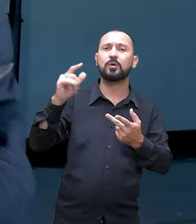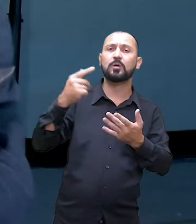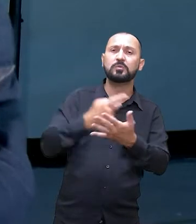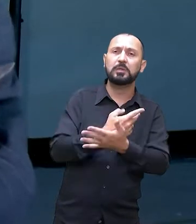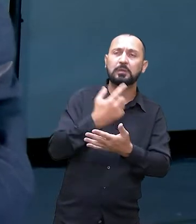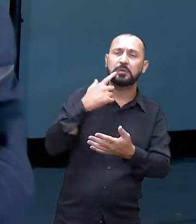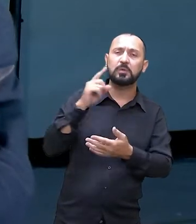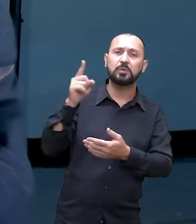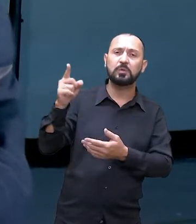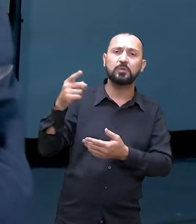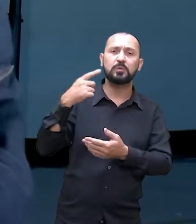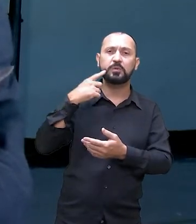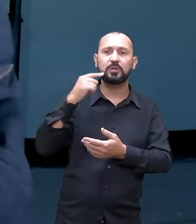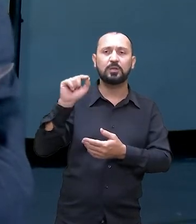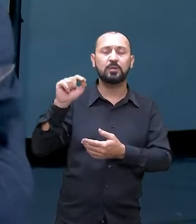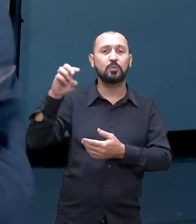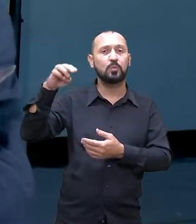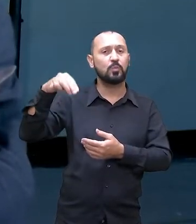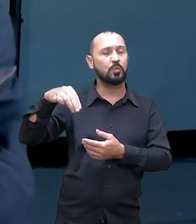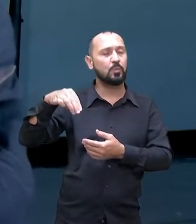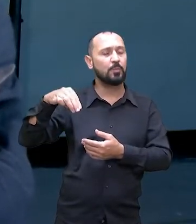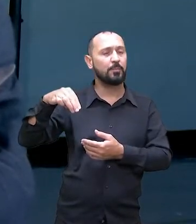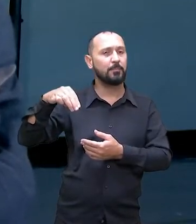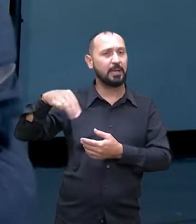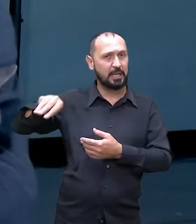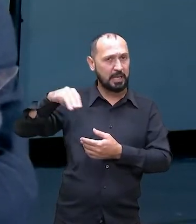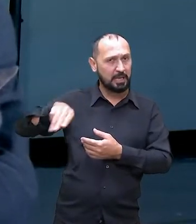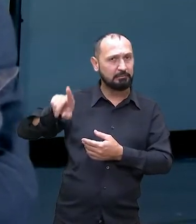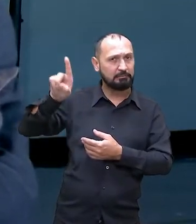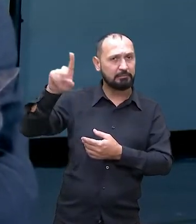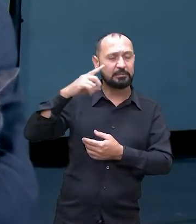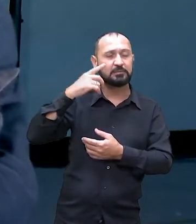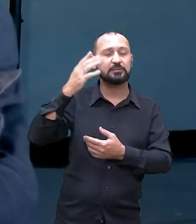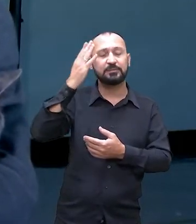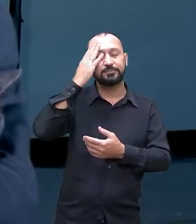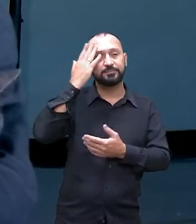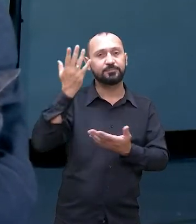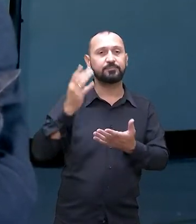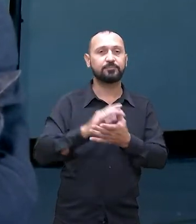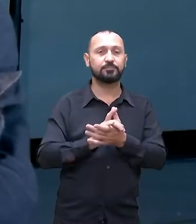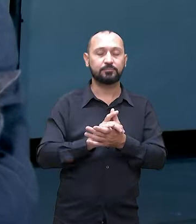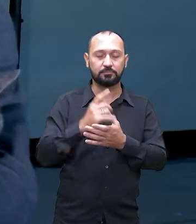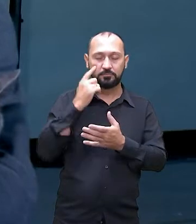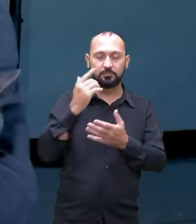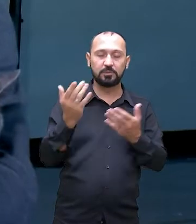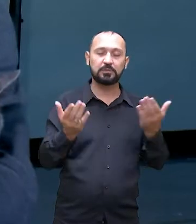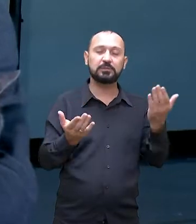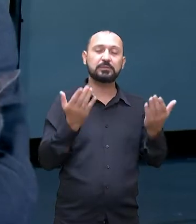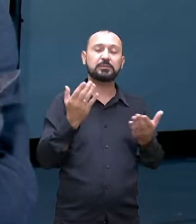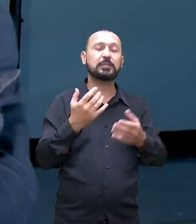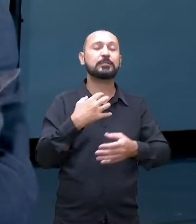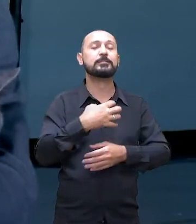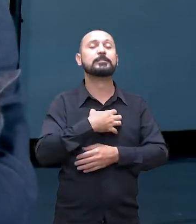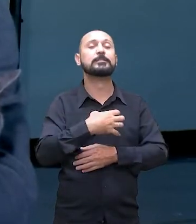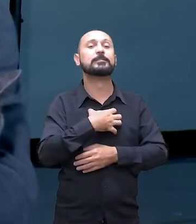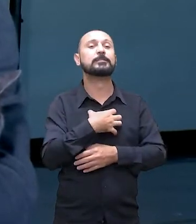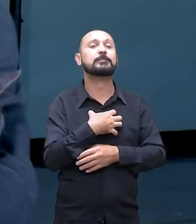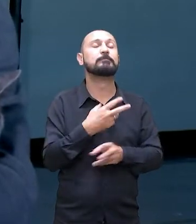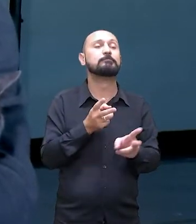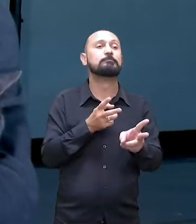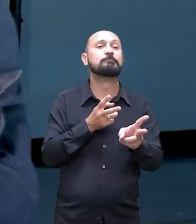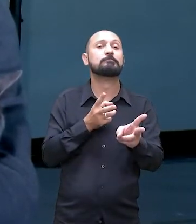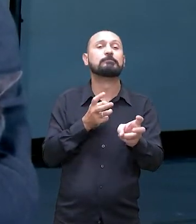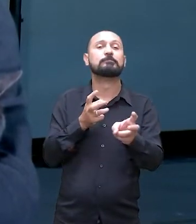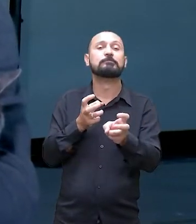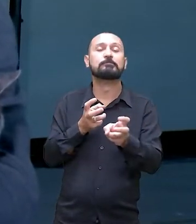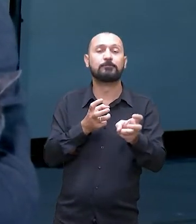lá em São Luís. Então, a gente dá para ter é um termômetro, eu acho, de como que está. E isso me serviu